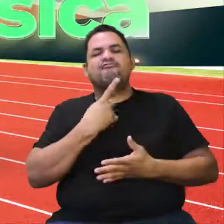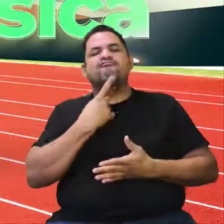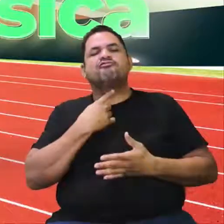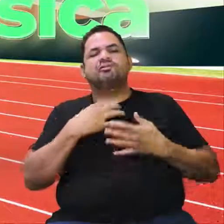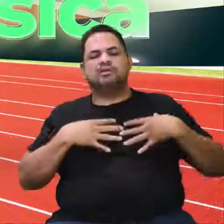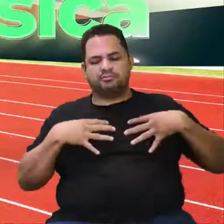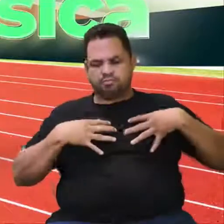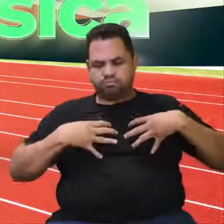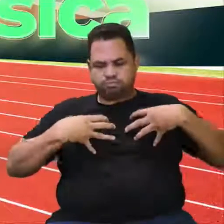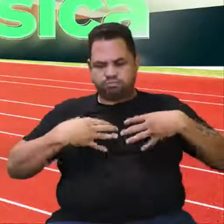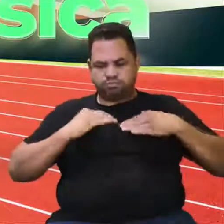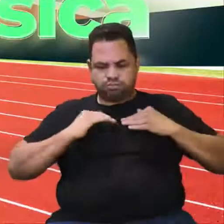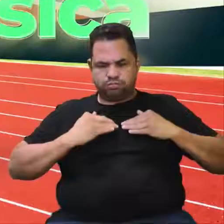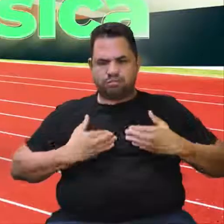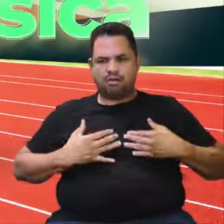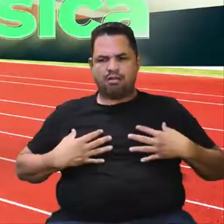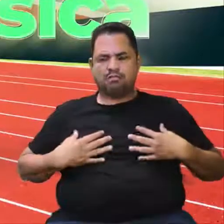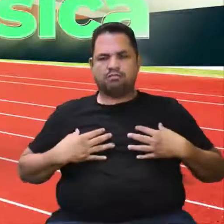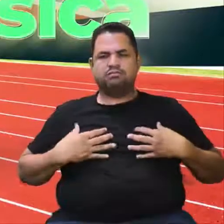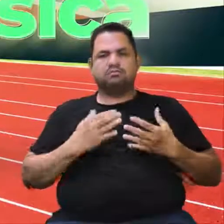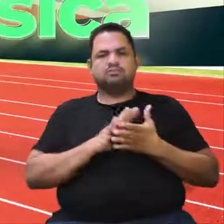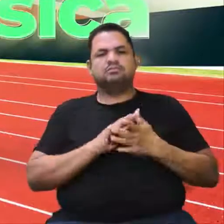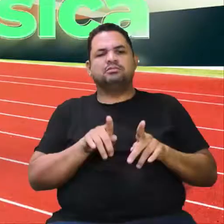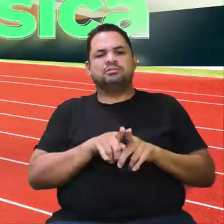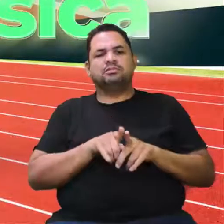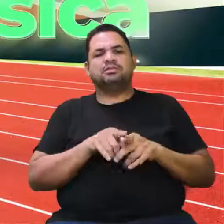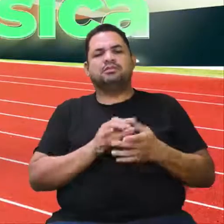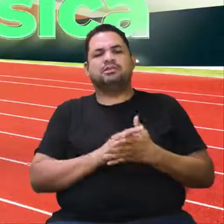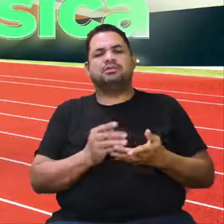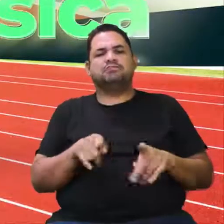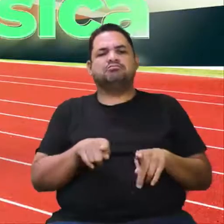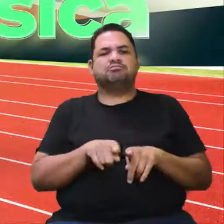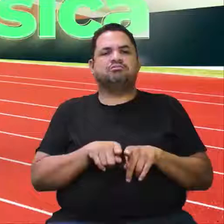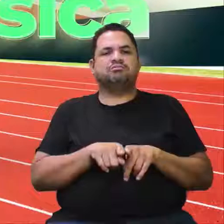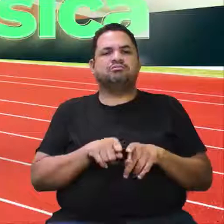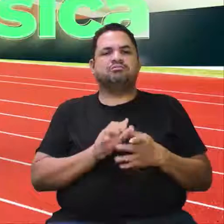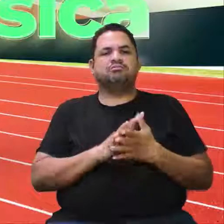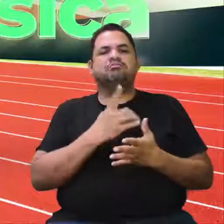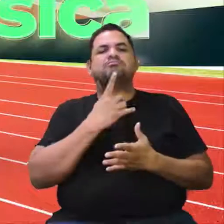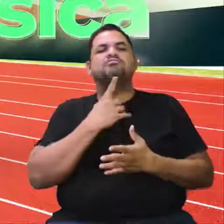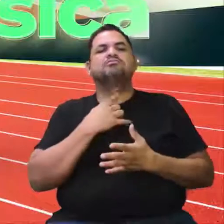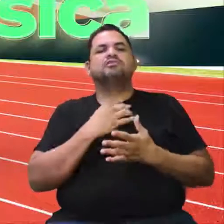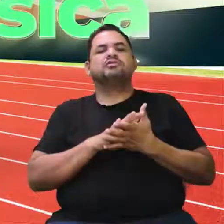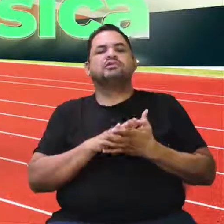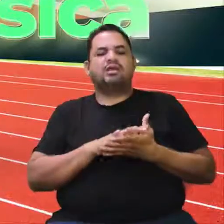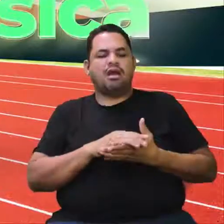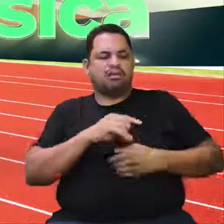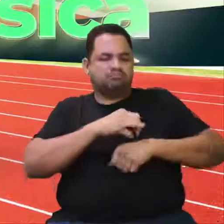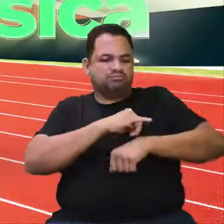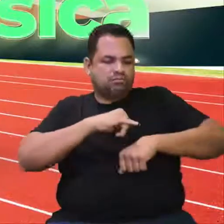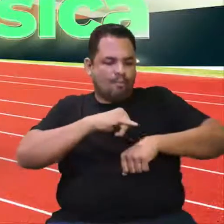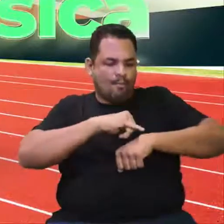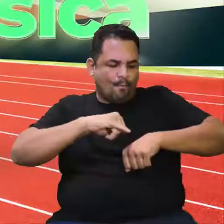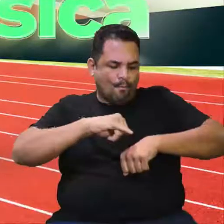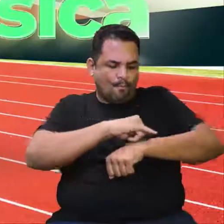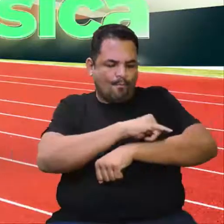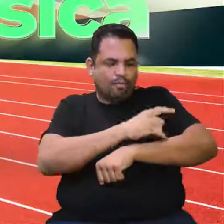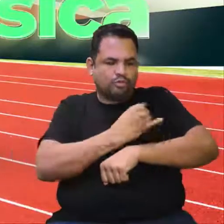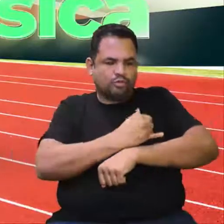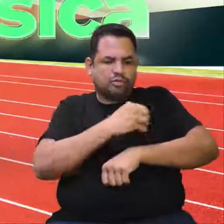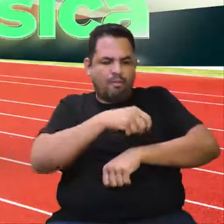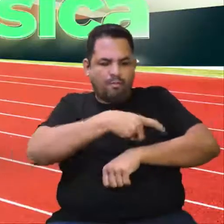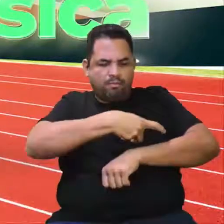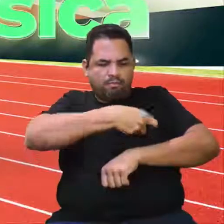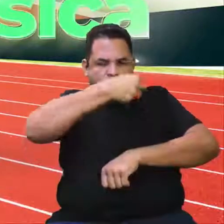um silicone, sei lá, até mesmo na panturrilha, ficar mais definida. Ter vontade de fazer uma lipo, tirar as gordurinhas. Mas não isso